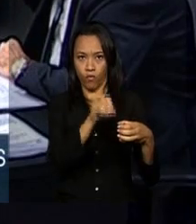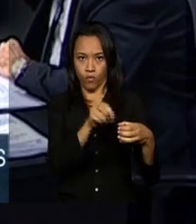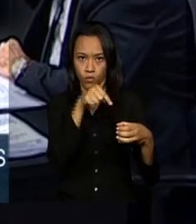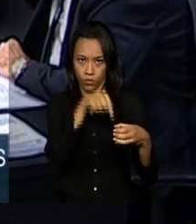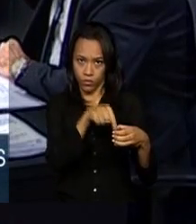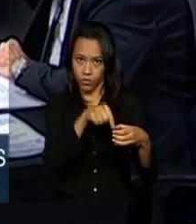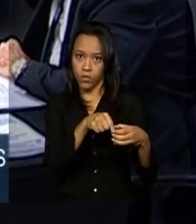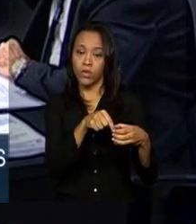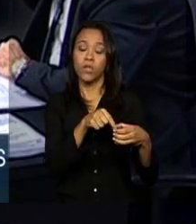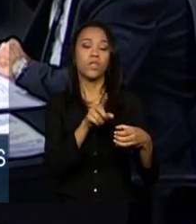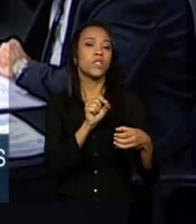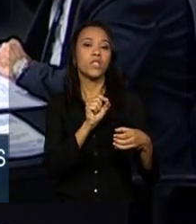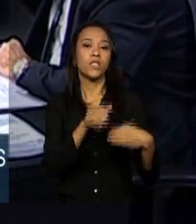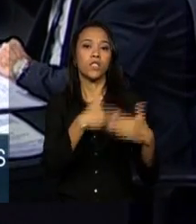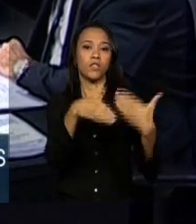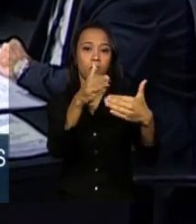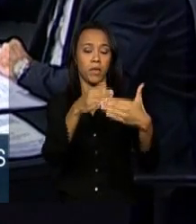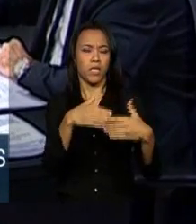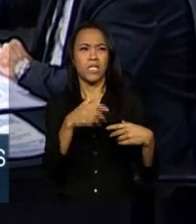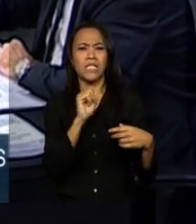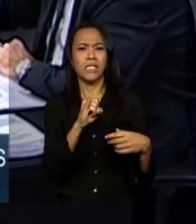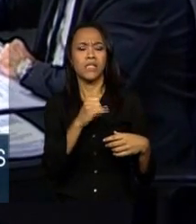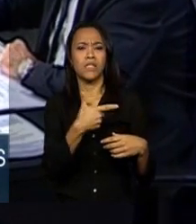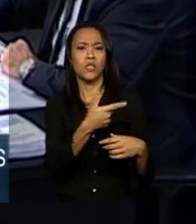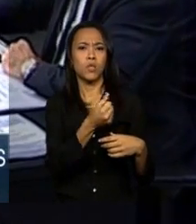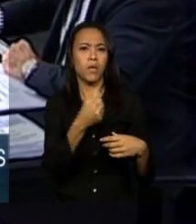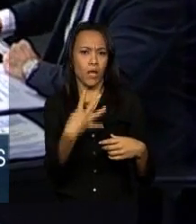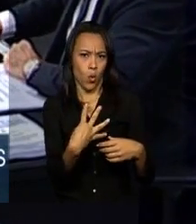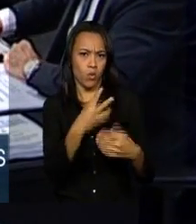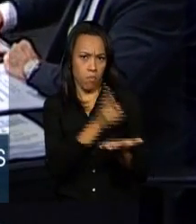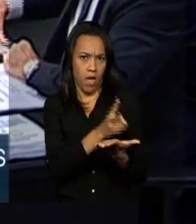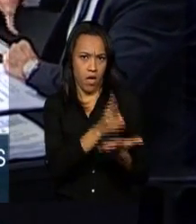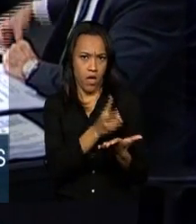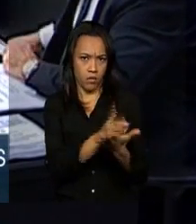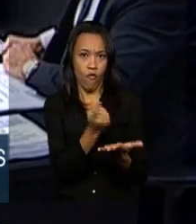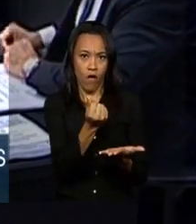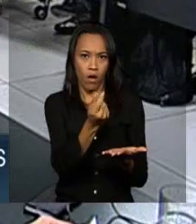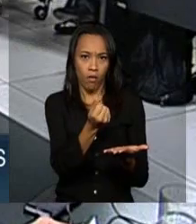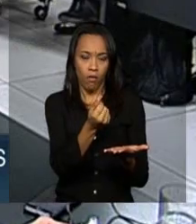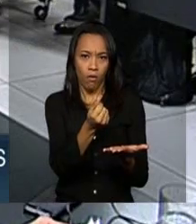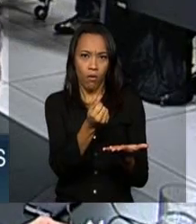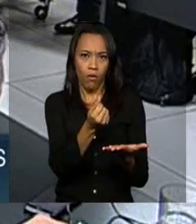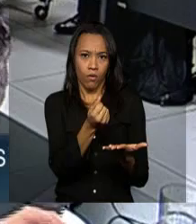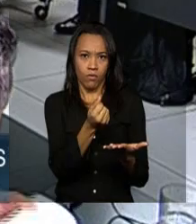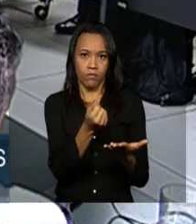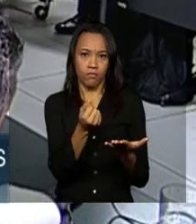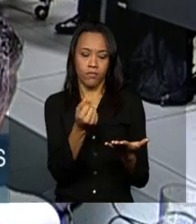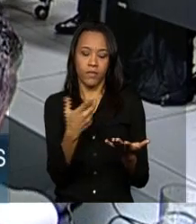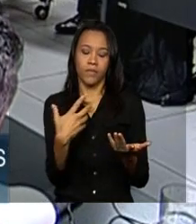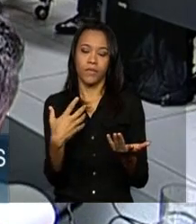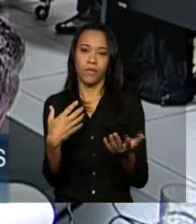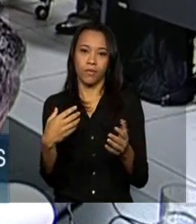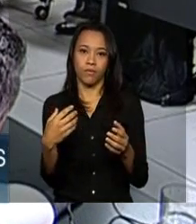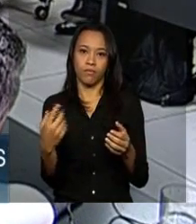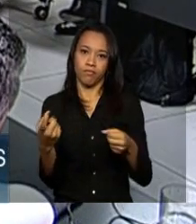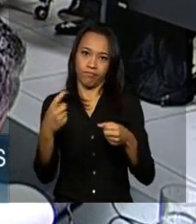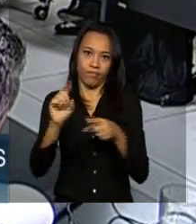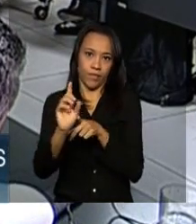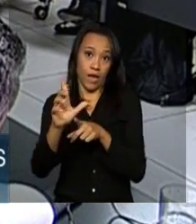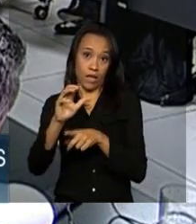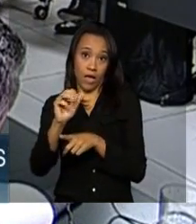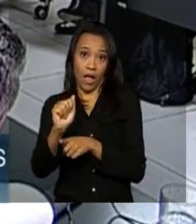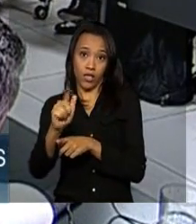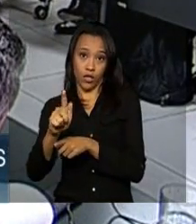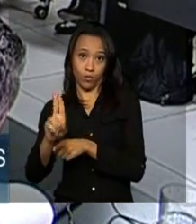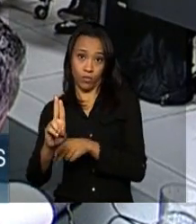saber se ele em relação a a 2014 ele Manteve o mesmo valor da parte do Agu né que como secretário falou tem